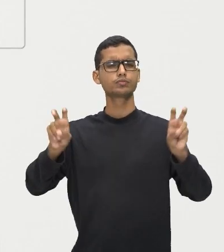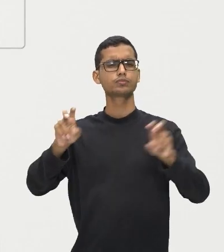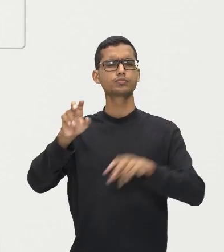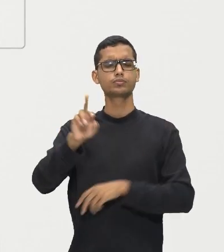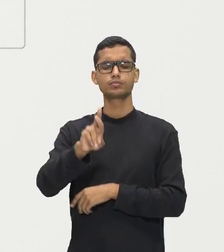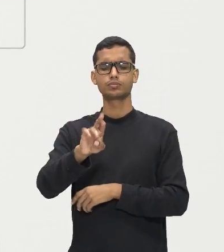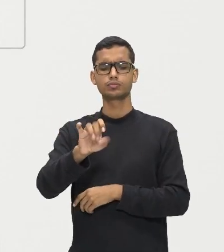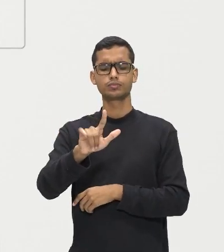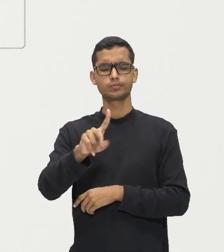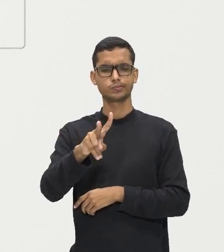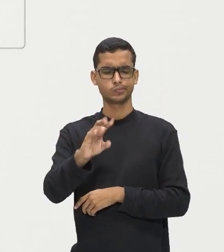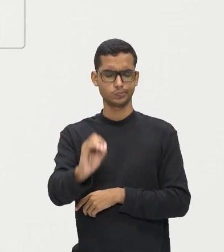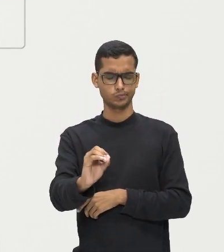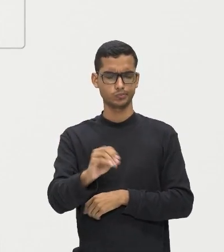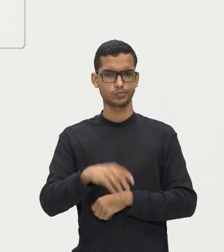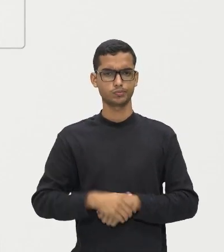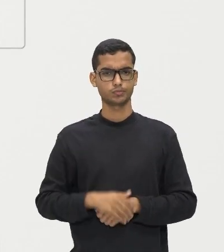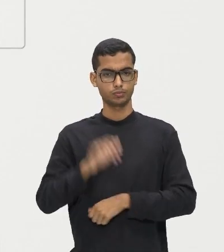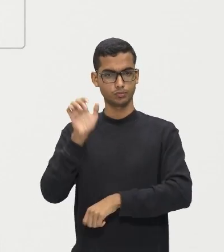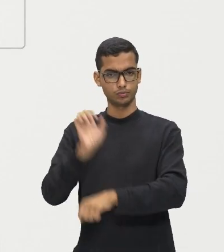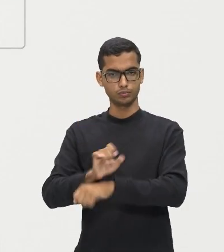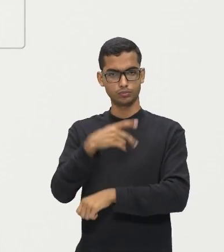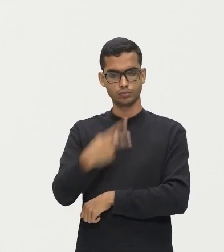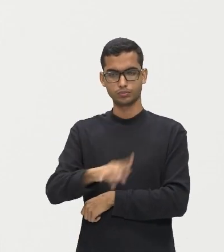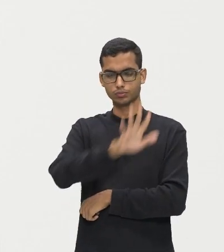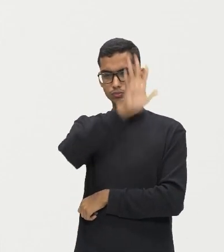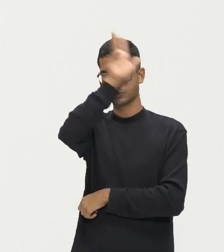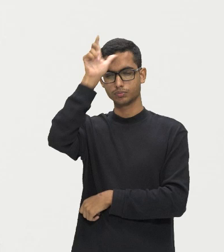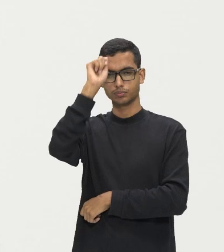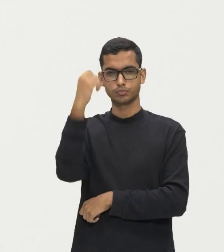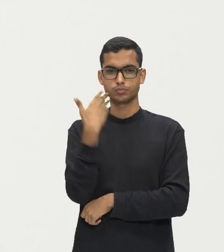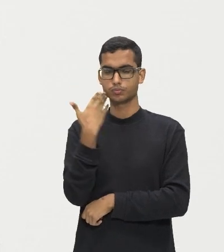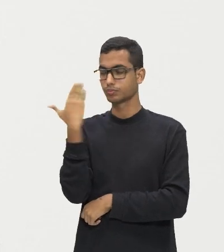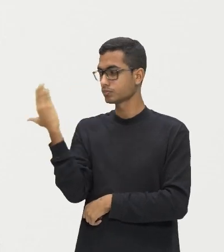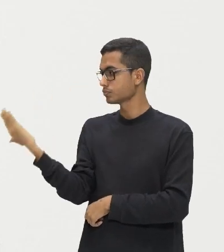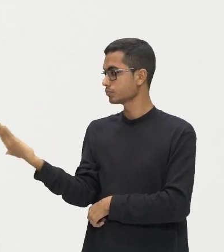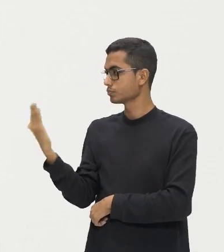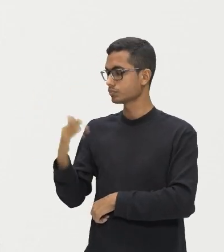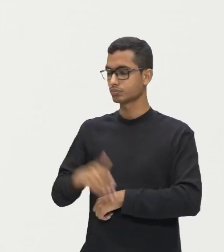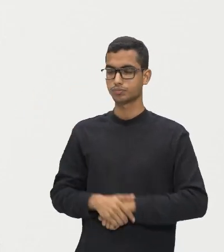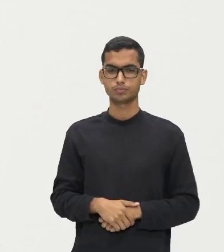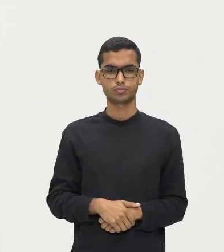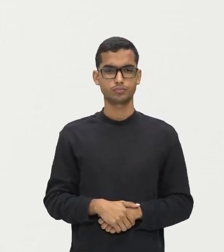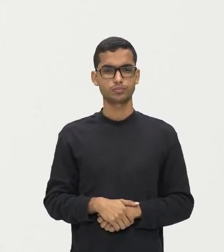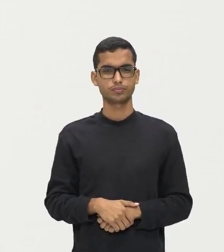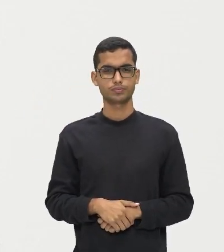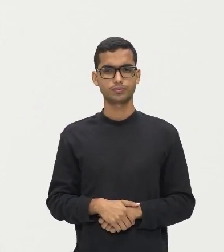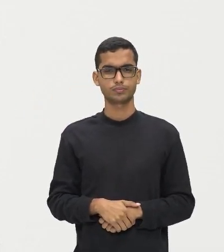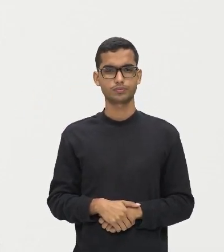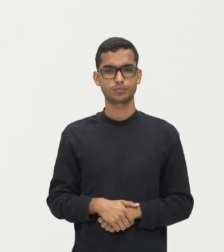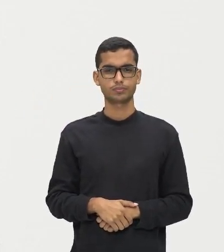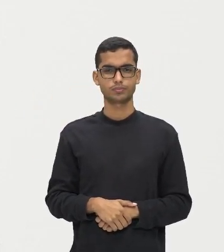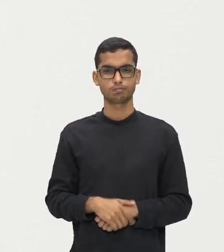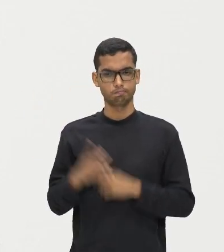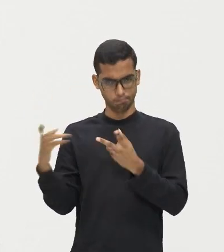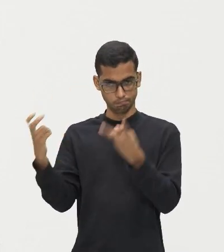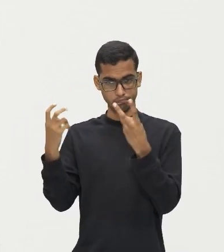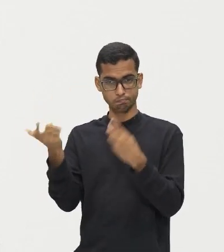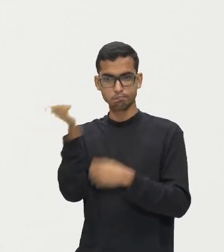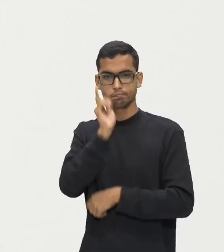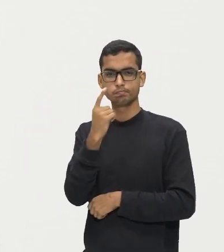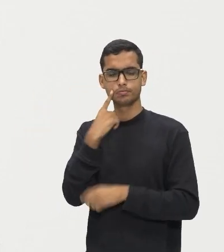região, somente o estado do Amazonas. Então, olha só, no estado do Amazonas, tá aí já para vocês